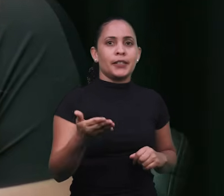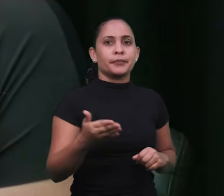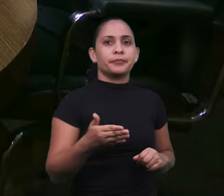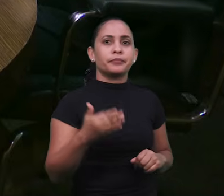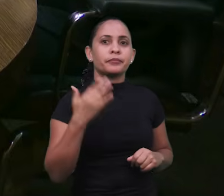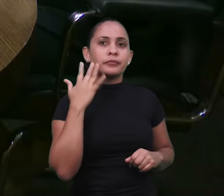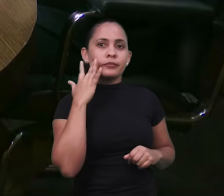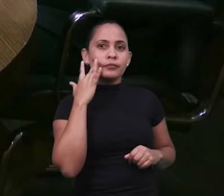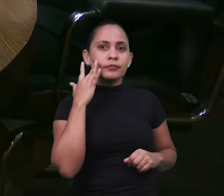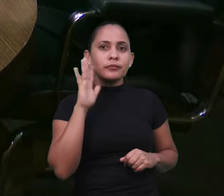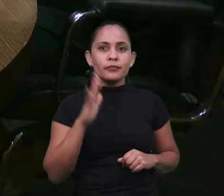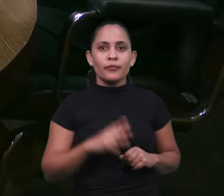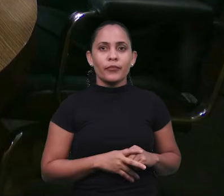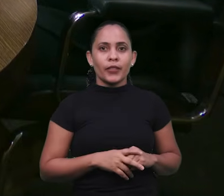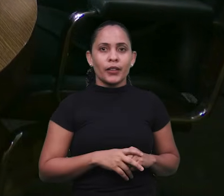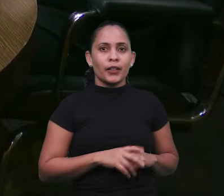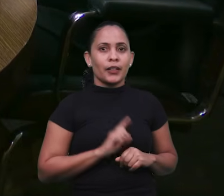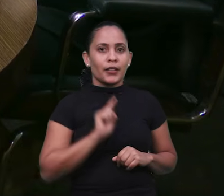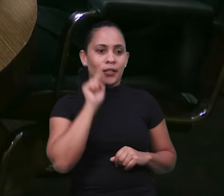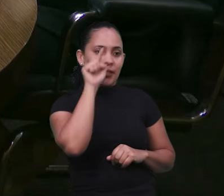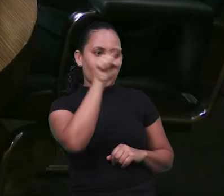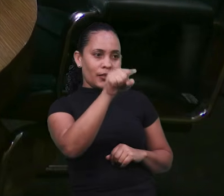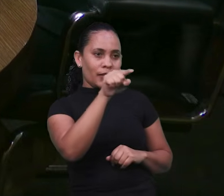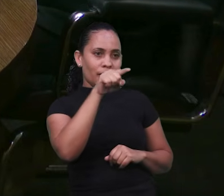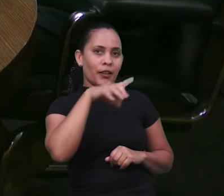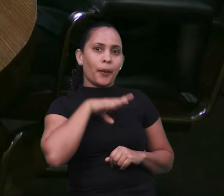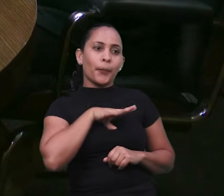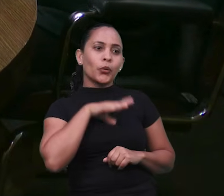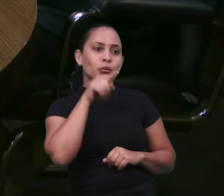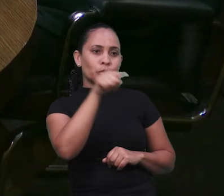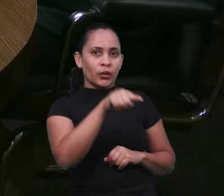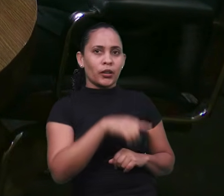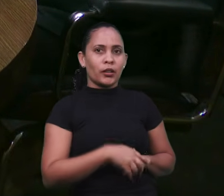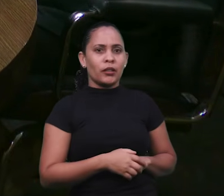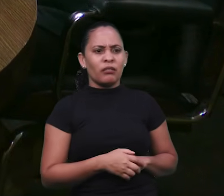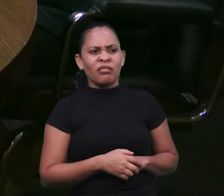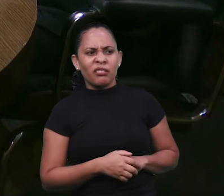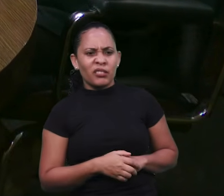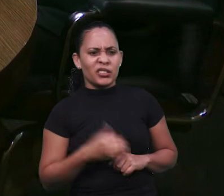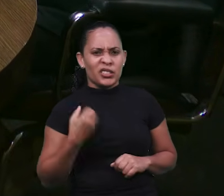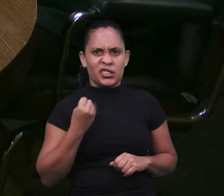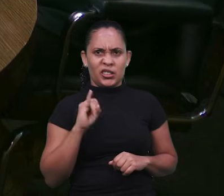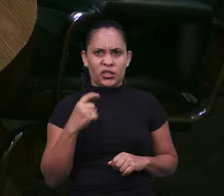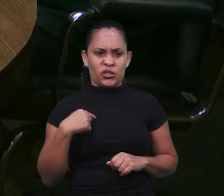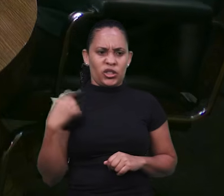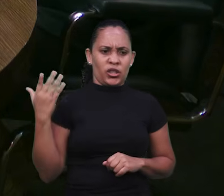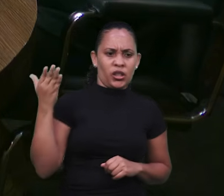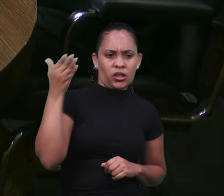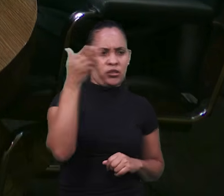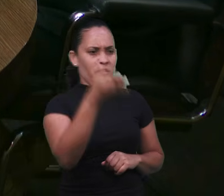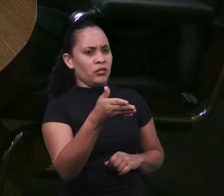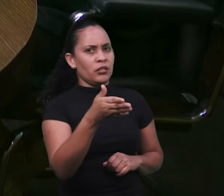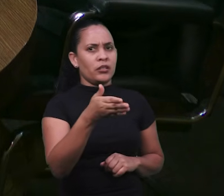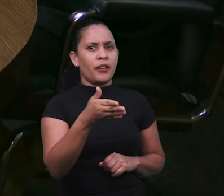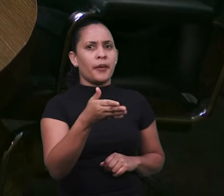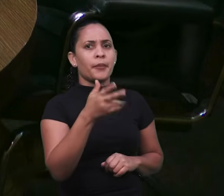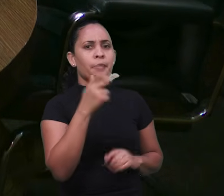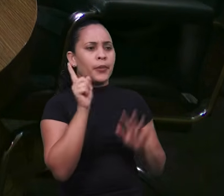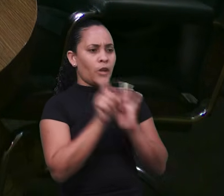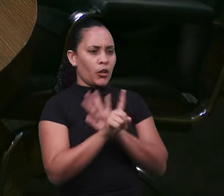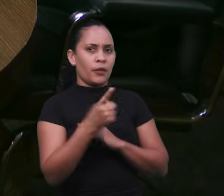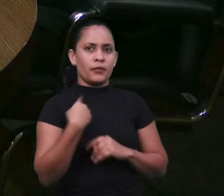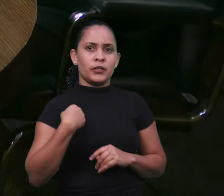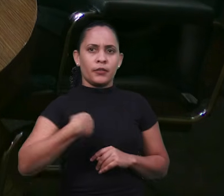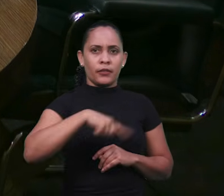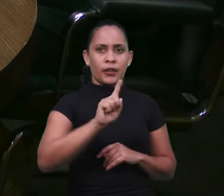falar no Portugal, é português que se fala. Mas se eu chego lá e chega para mim e fala assim: